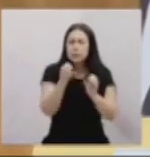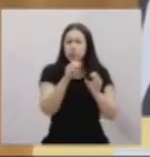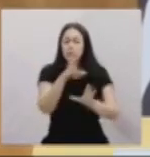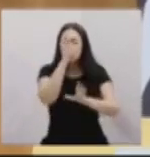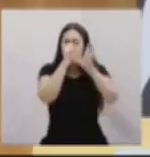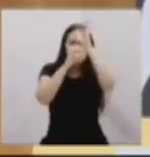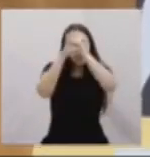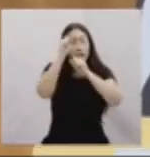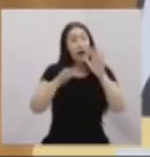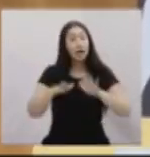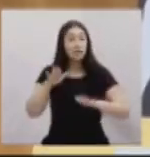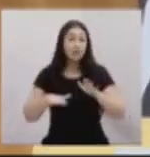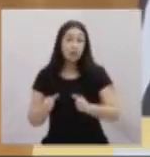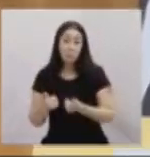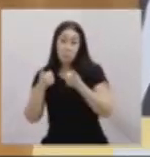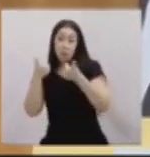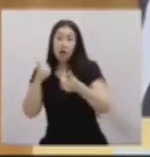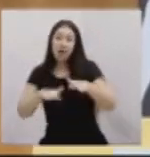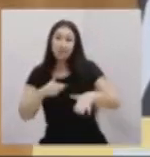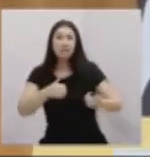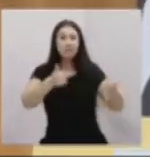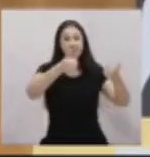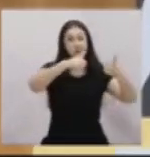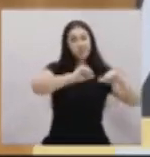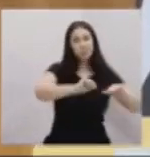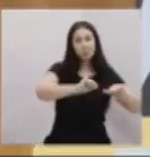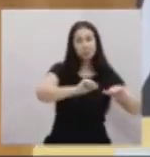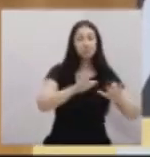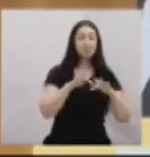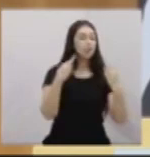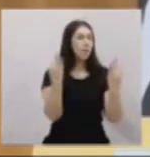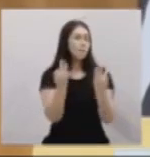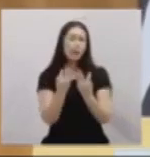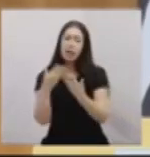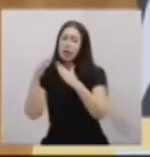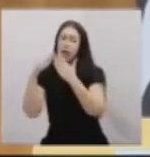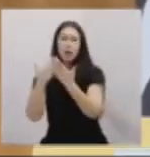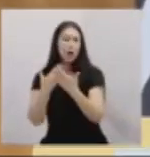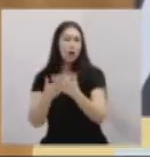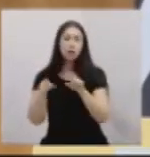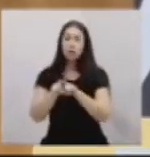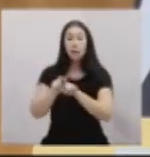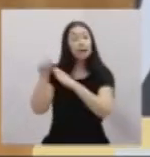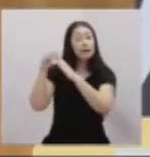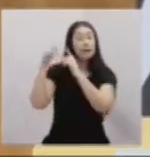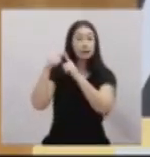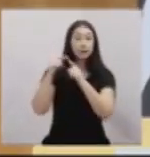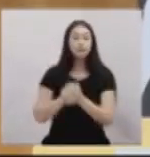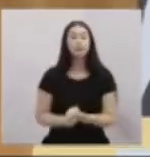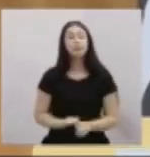bem-sucedidos ou mal-sucedidos nas famílias, nas escolas e nas igrejas. Quando a